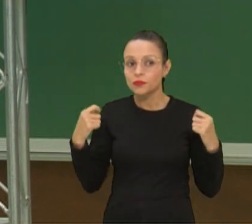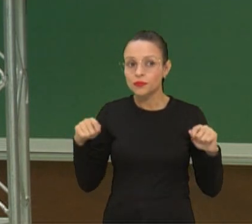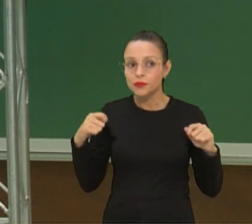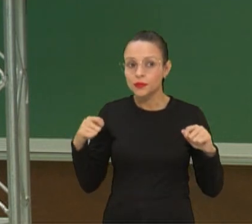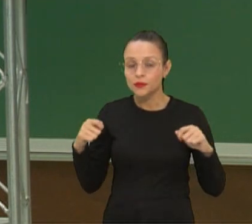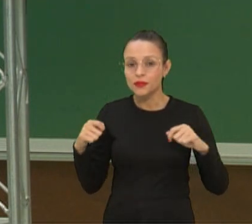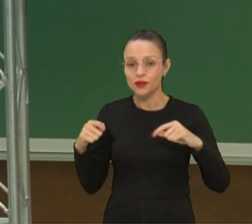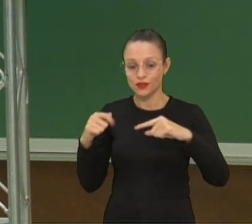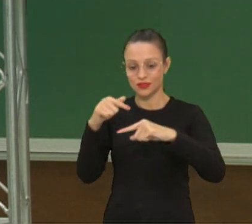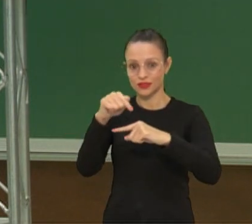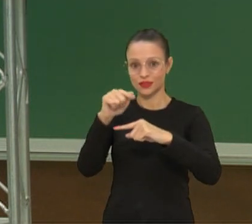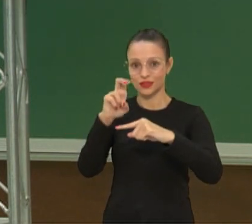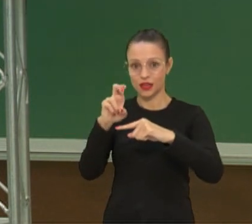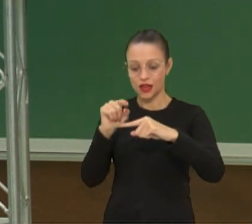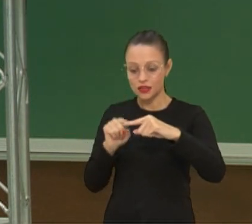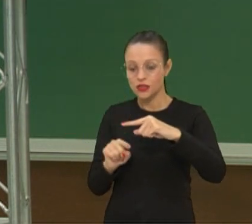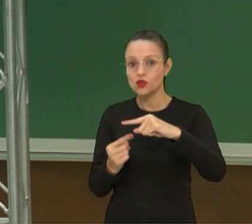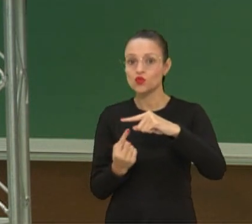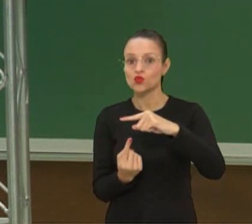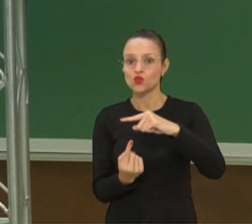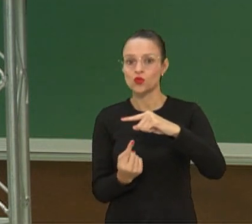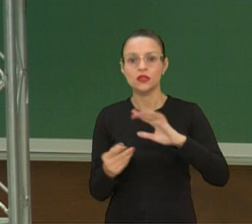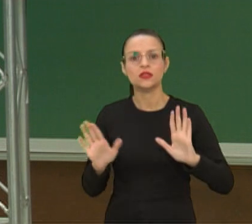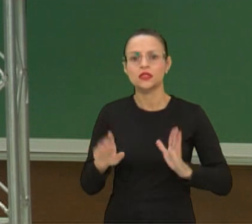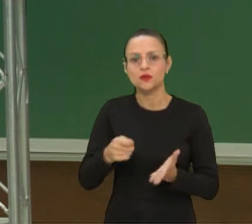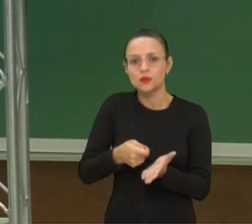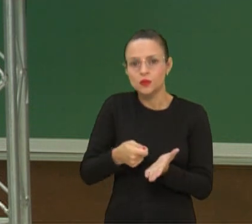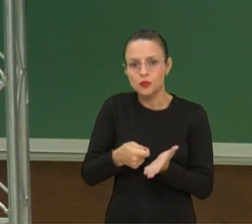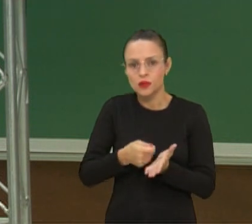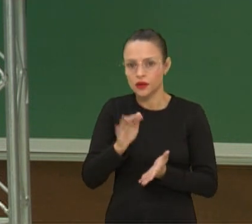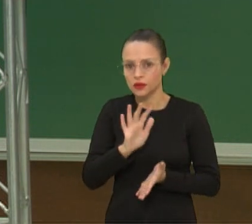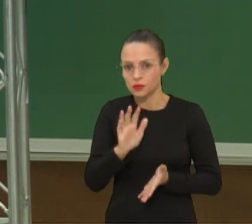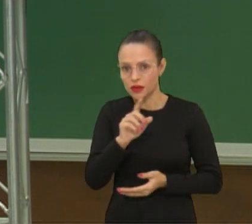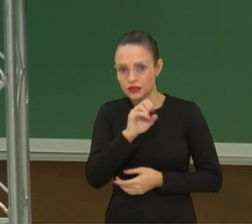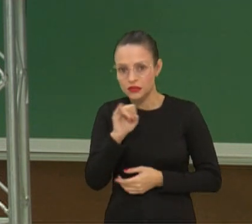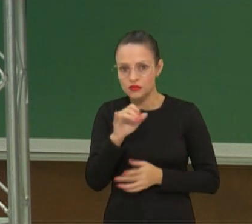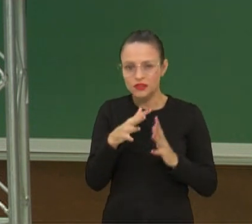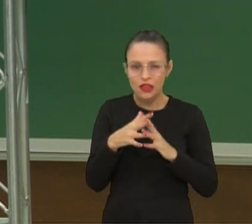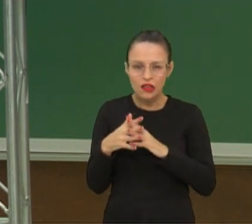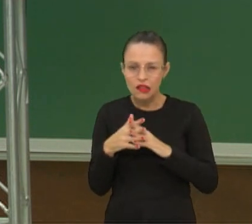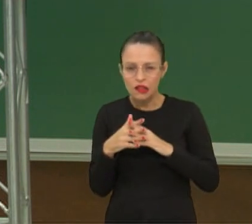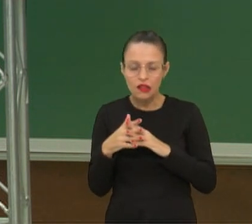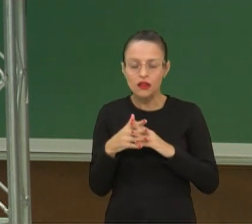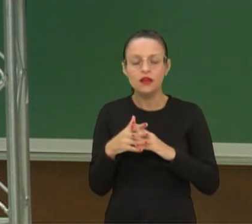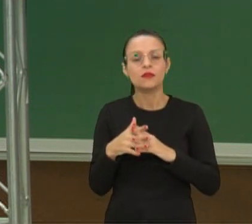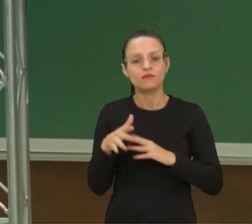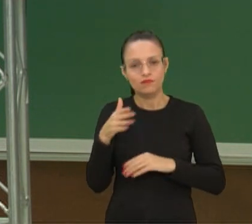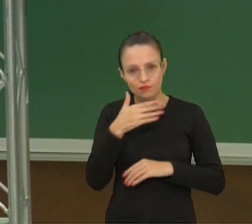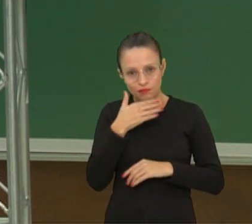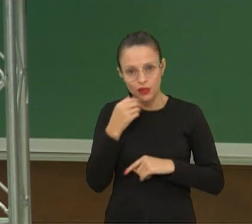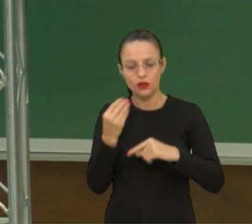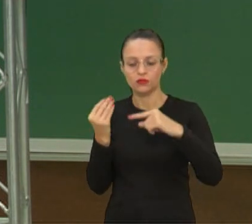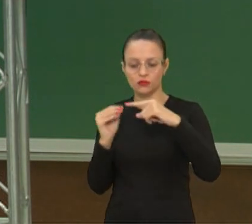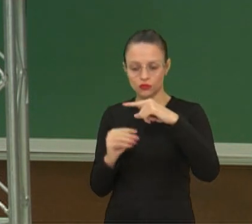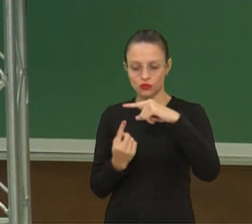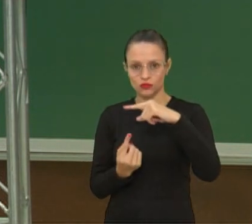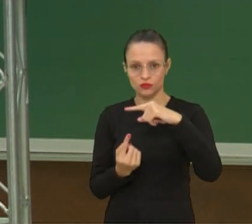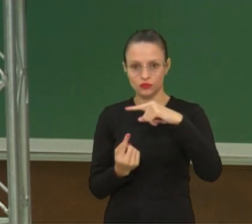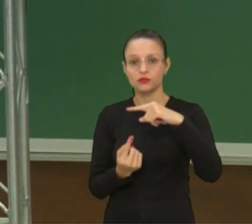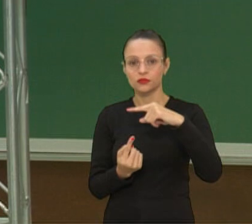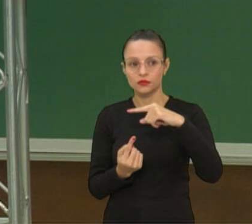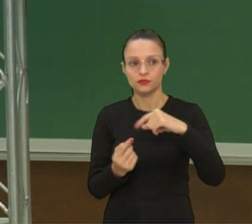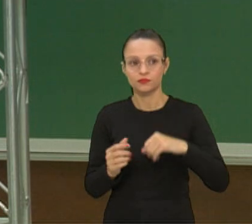aqui embaixo do 75. Não é obrigatório, mas se você se perde ali porque não tem denominador, escreve 1 ali e pronto.